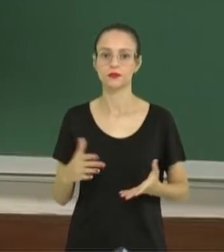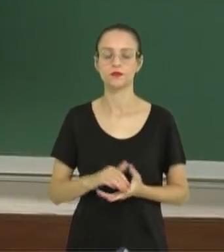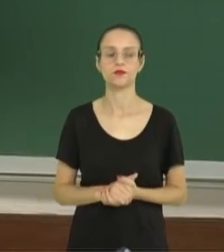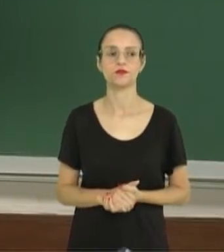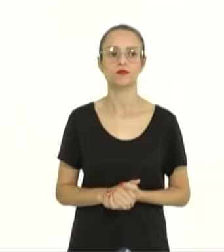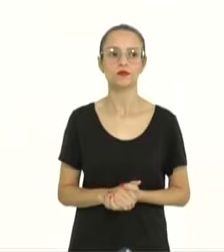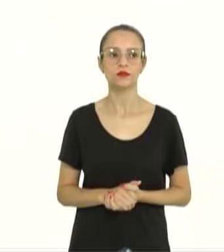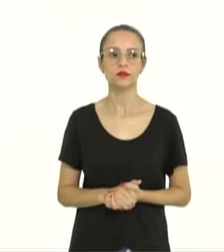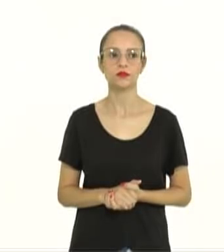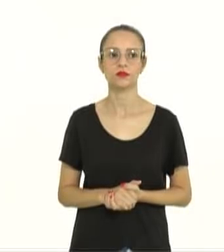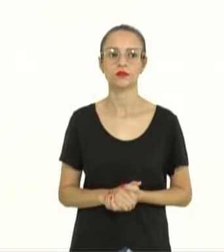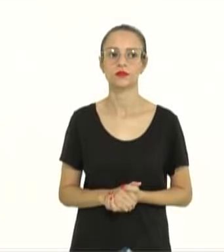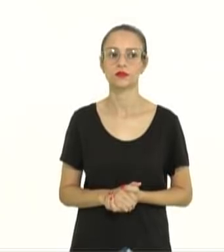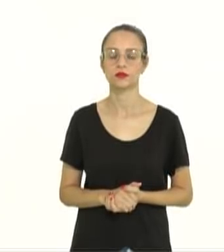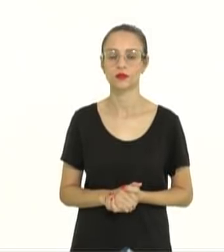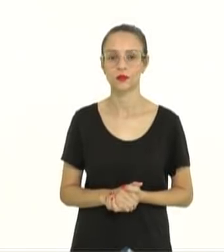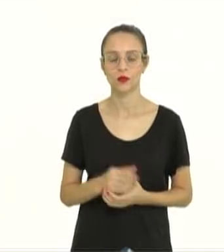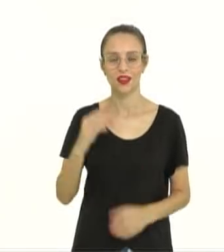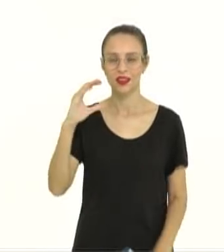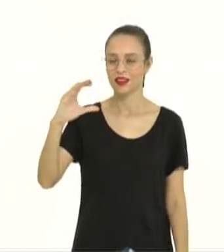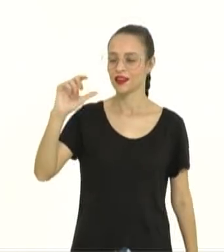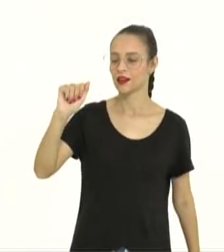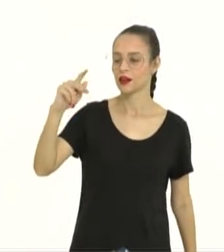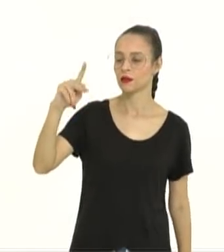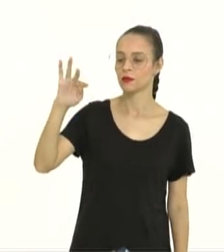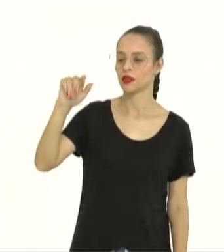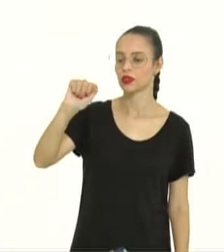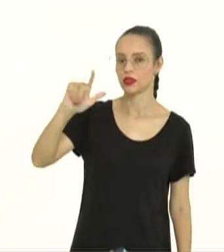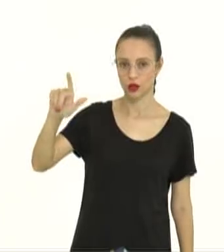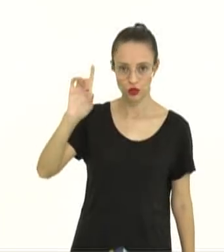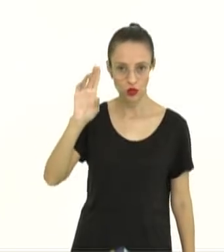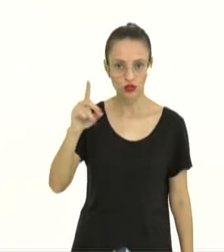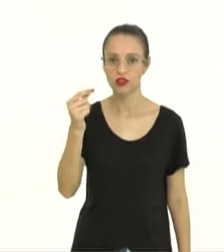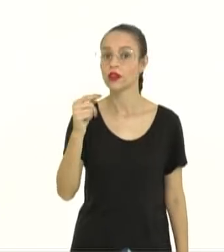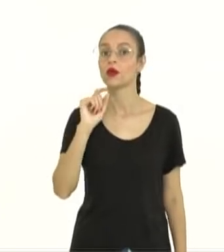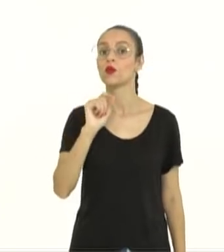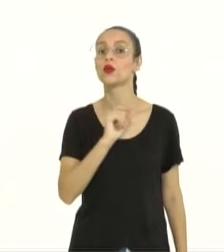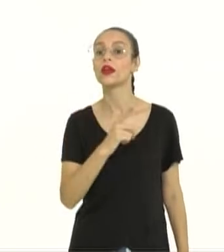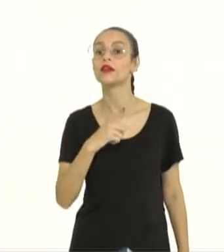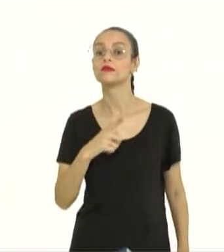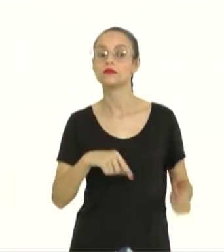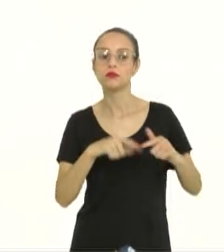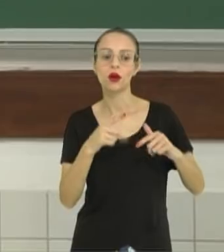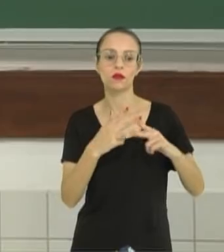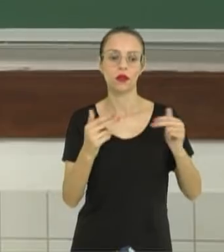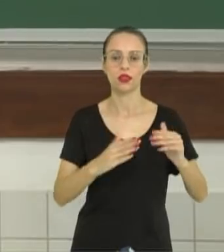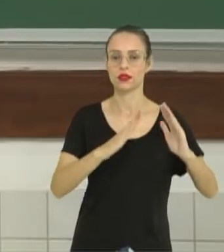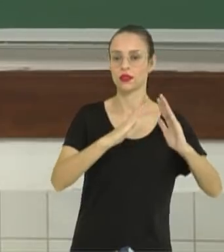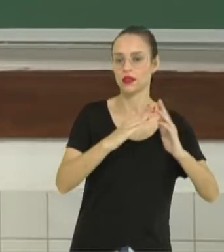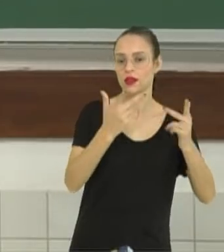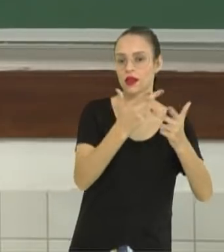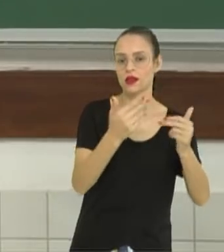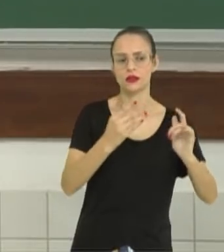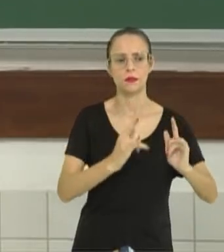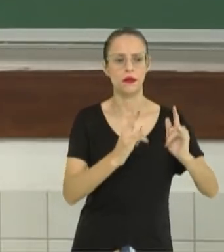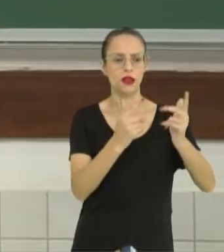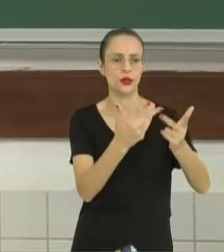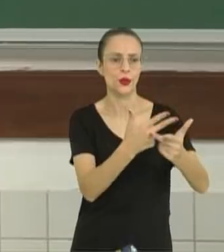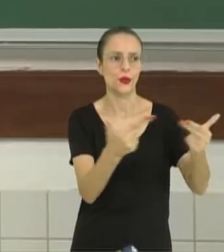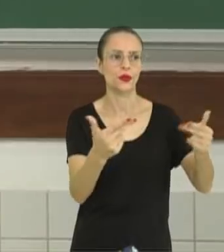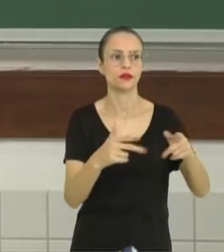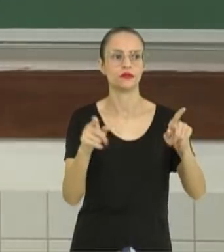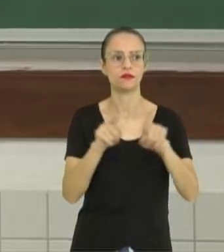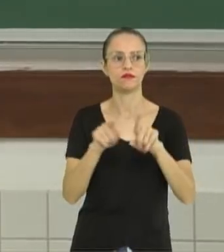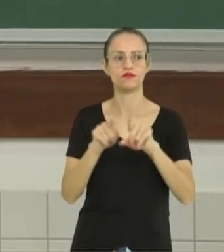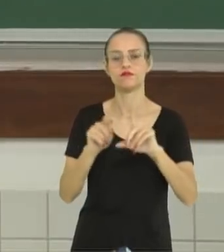renda. O capital não é somente dinheiro, mas sim os bens que eu posso possuir. Posso possuir imóveis, né? Posso